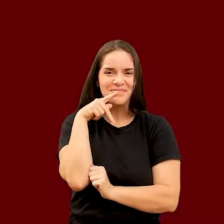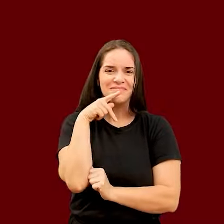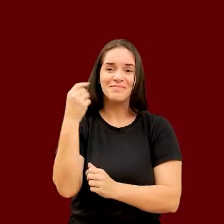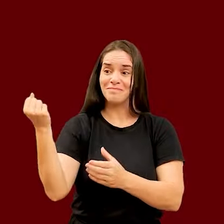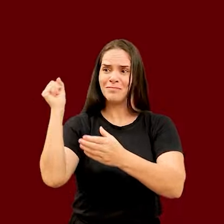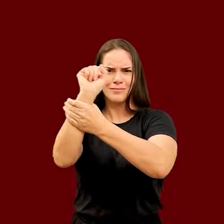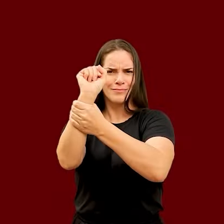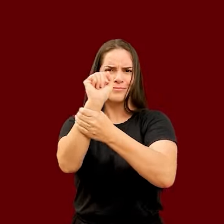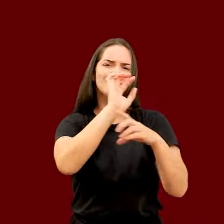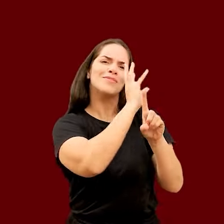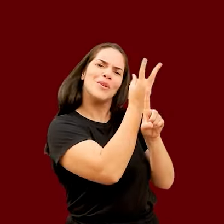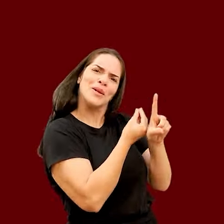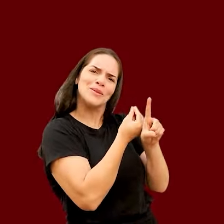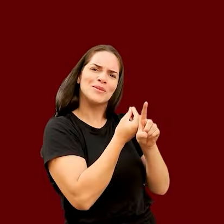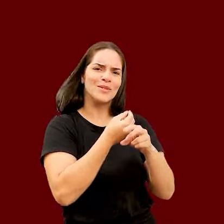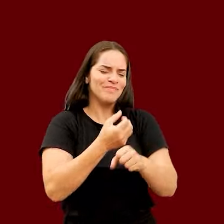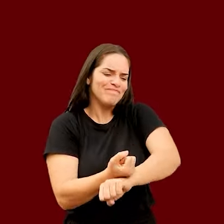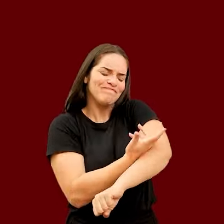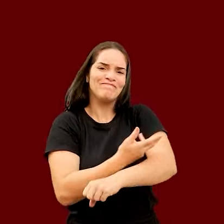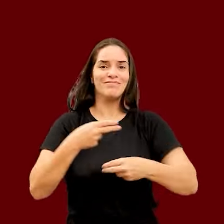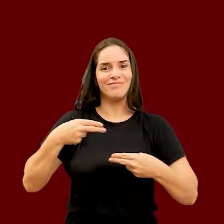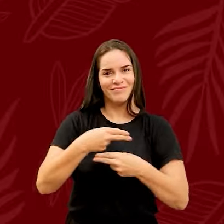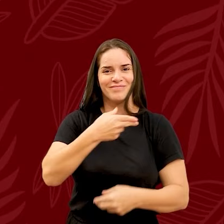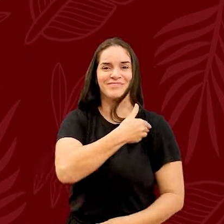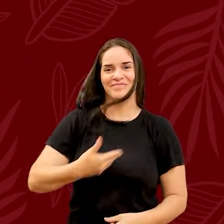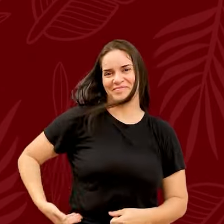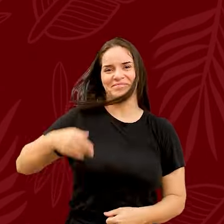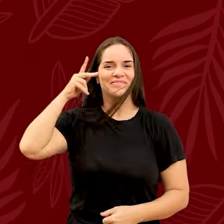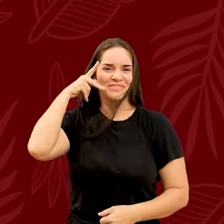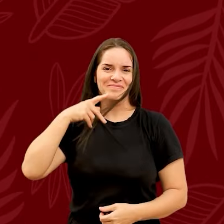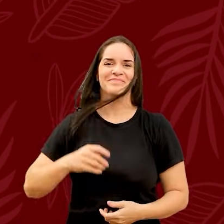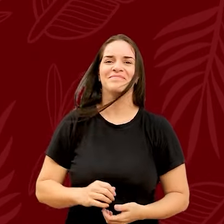Paraibano. Quilombo, arte à flor da pele. Sebrae e Governo da Paraíba.